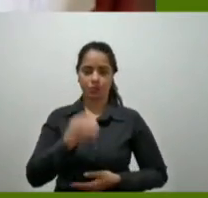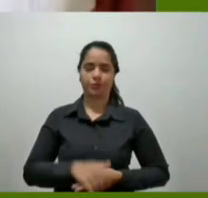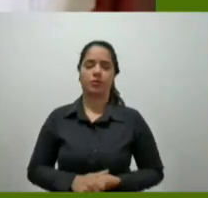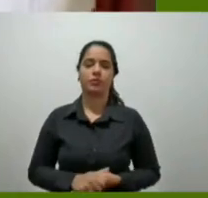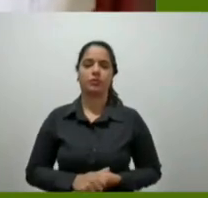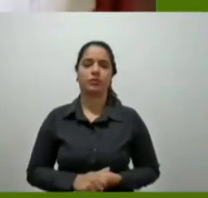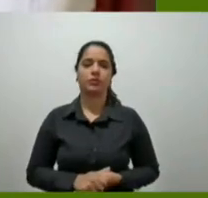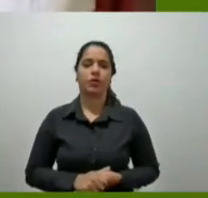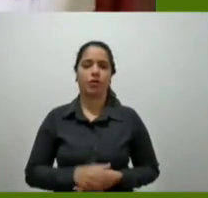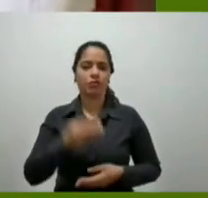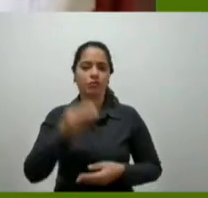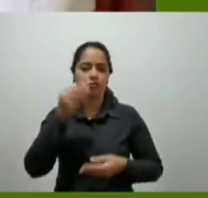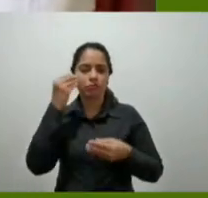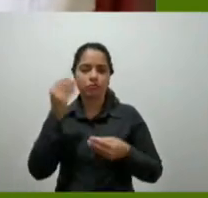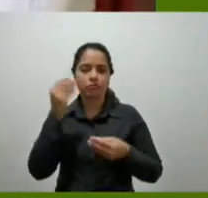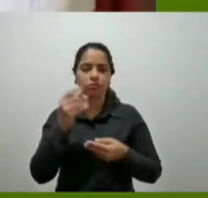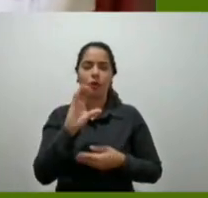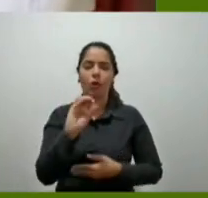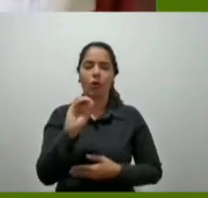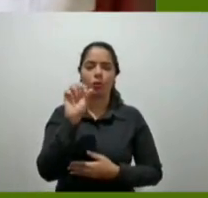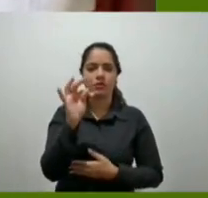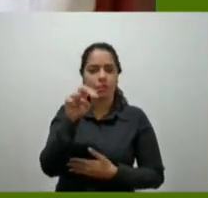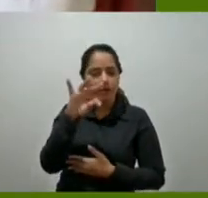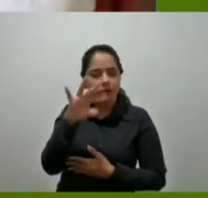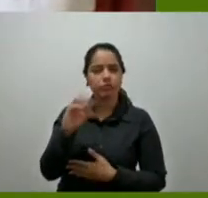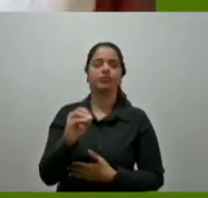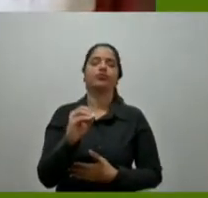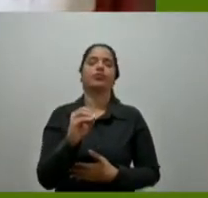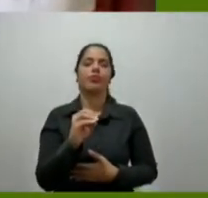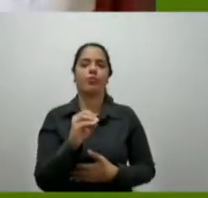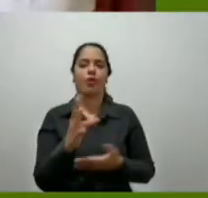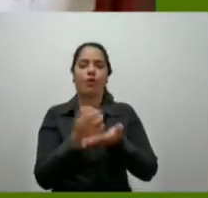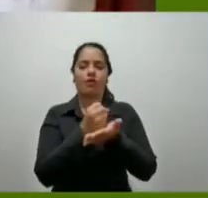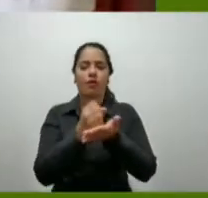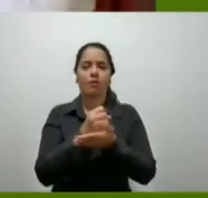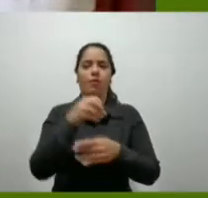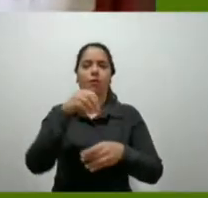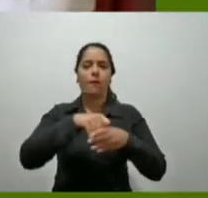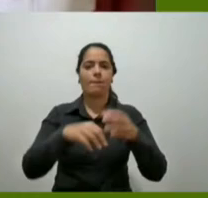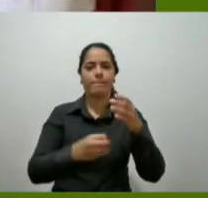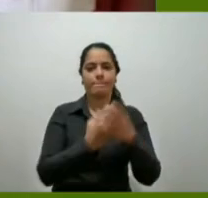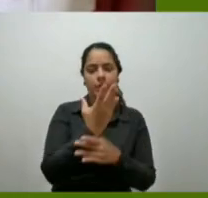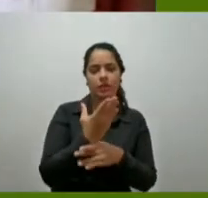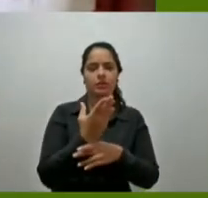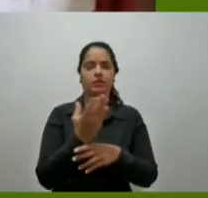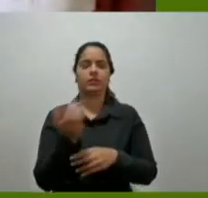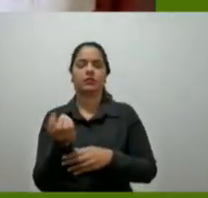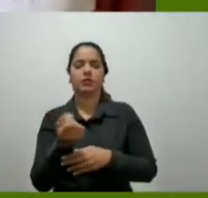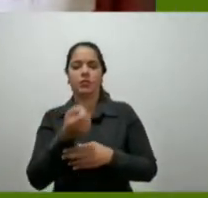porque a quantidade de plantas medicinais, nós criaríamos uma revolução no mundo